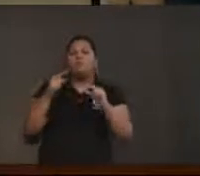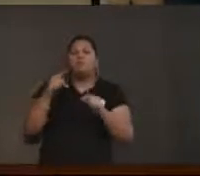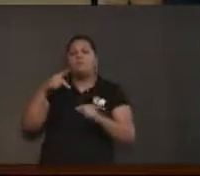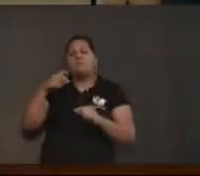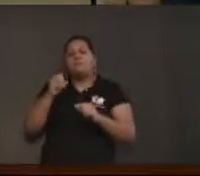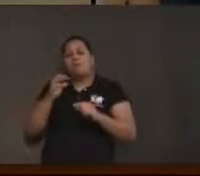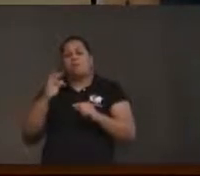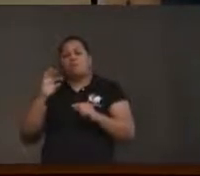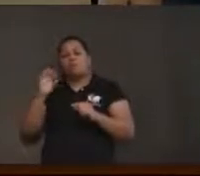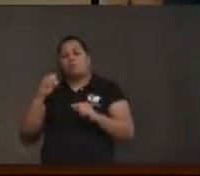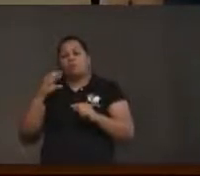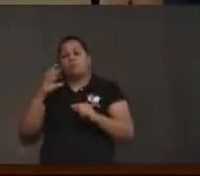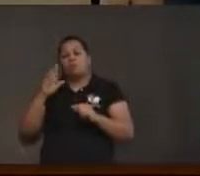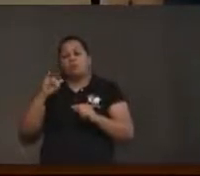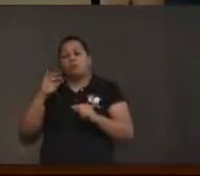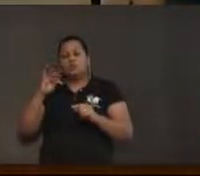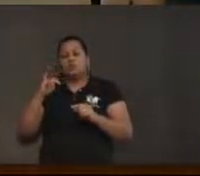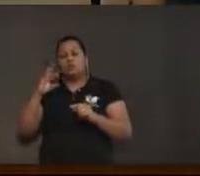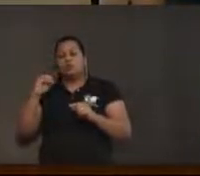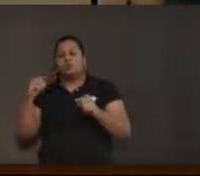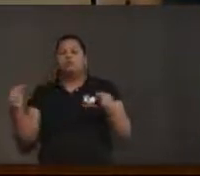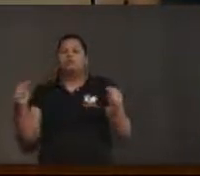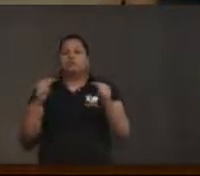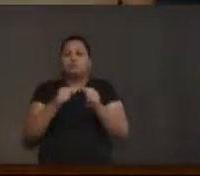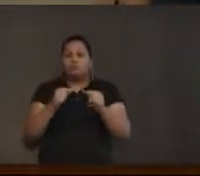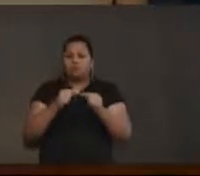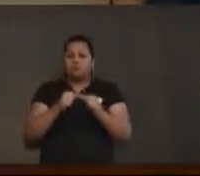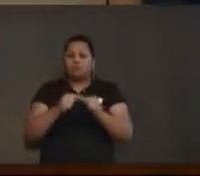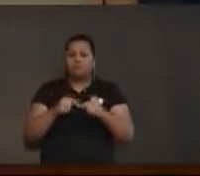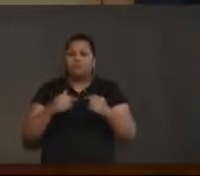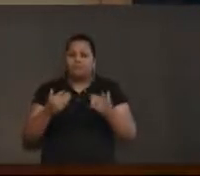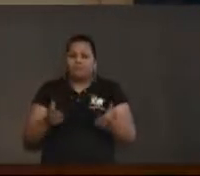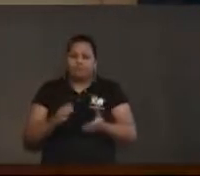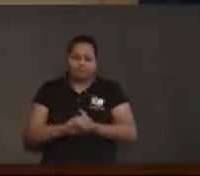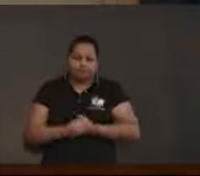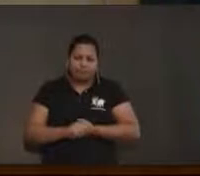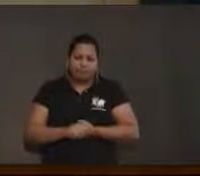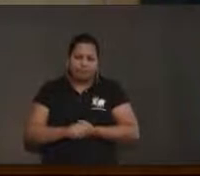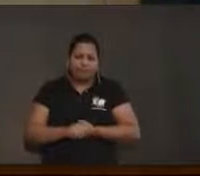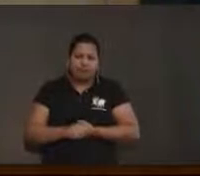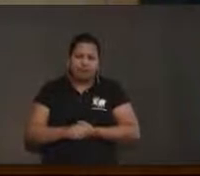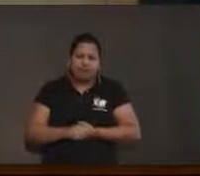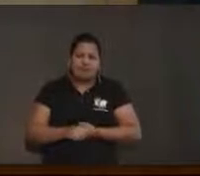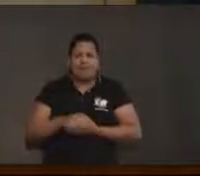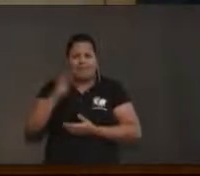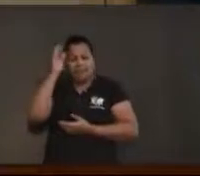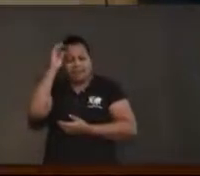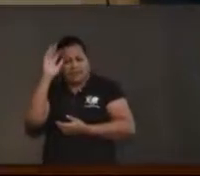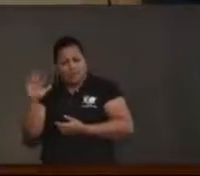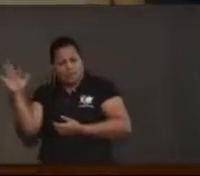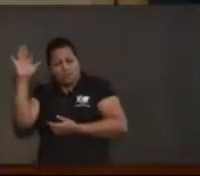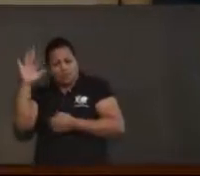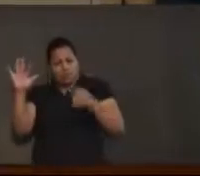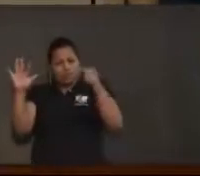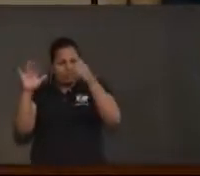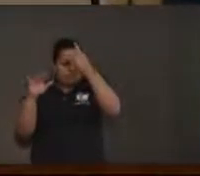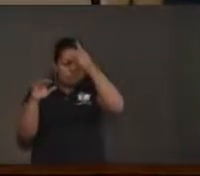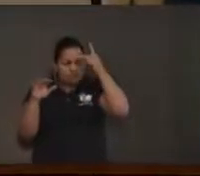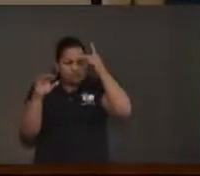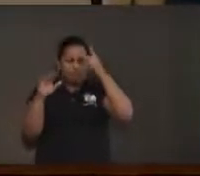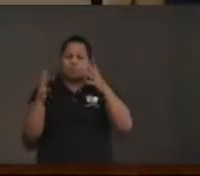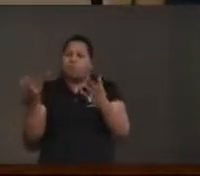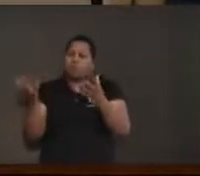chave derivada a zero em em mínimos no fundo é isso com esse teorema o pessoal viu que o seguinte